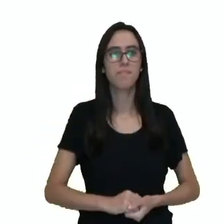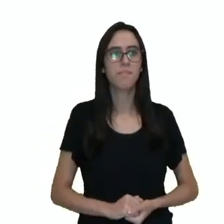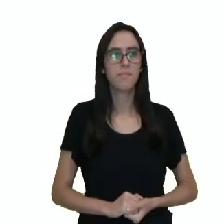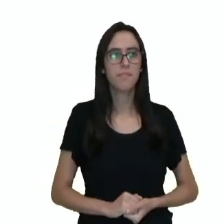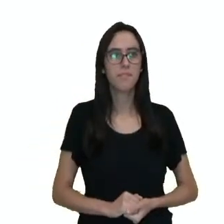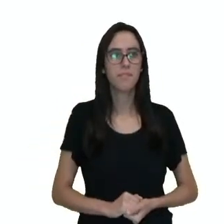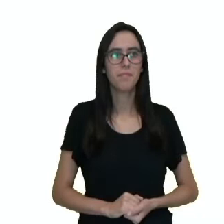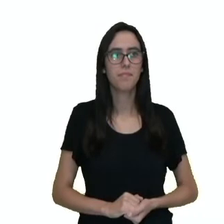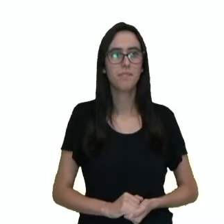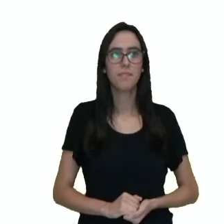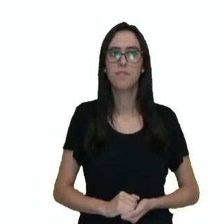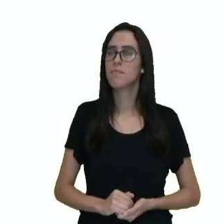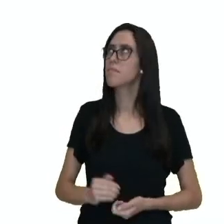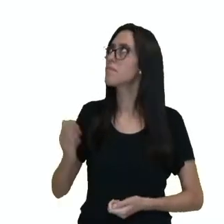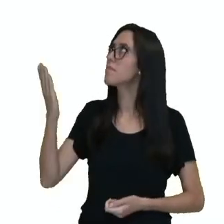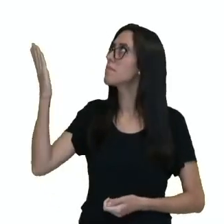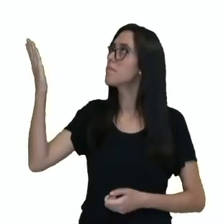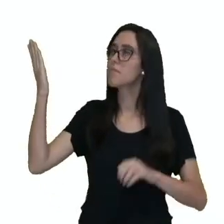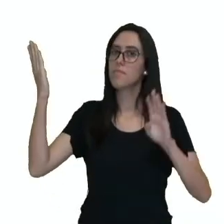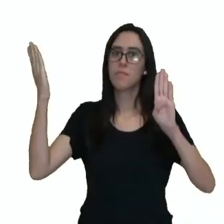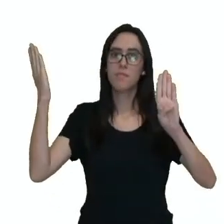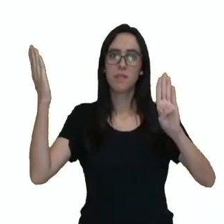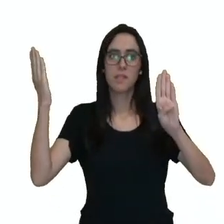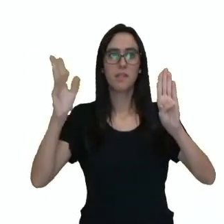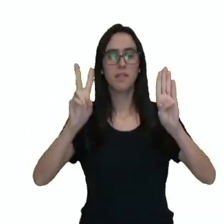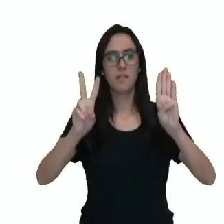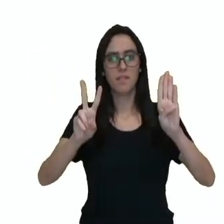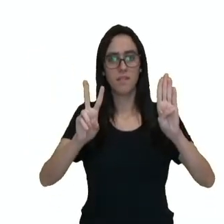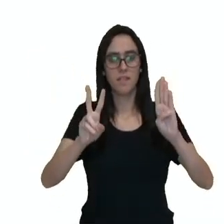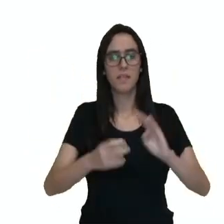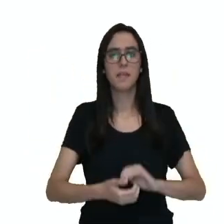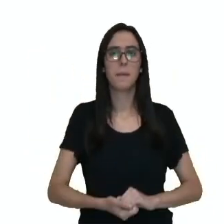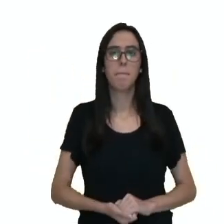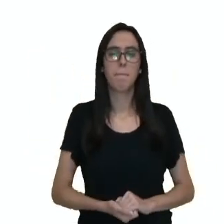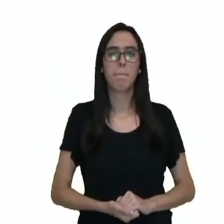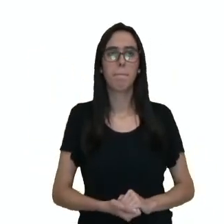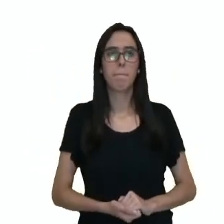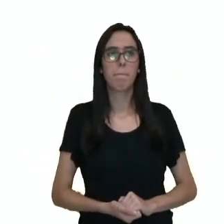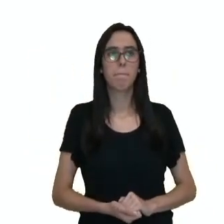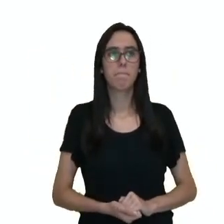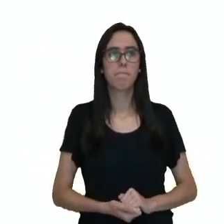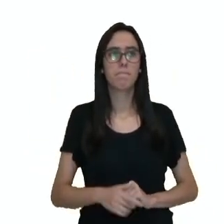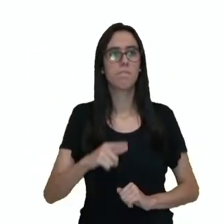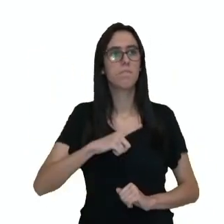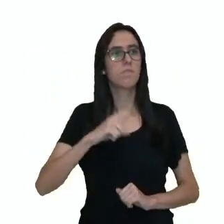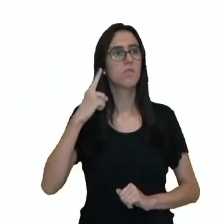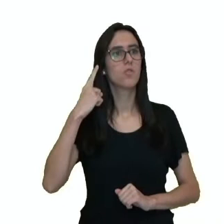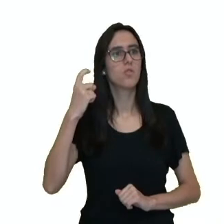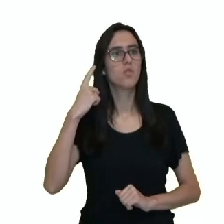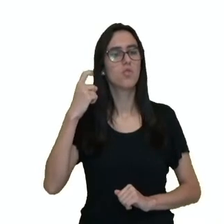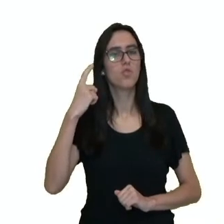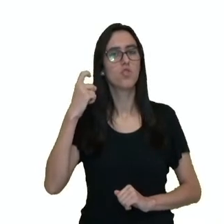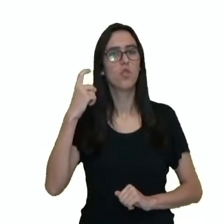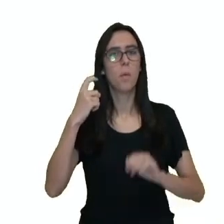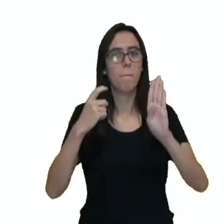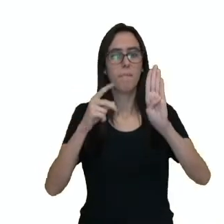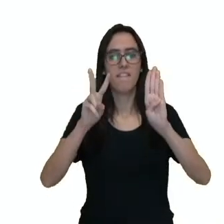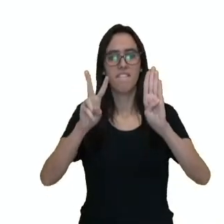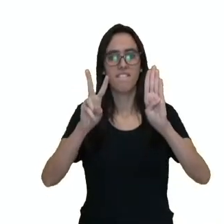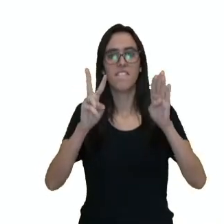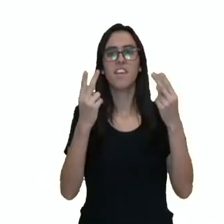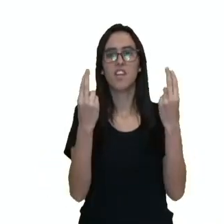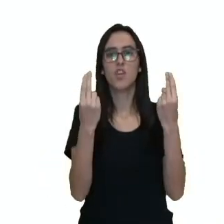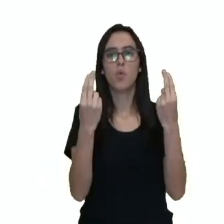B, B larga e la B corta, que é o B e o V, tem som de B, né? Olha aqui a palavra